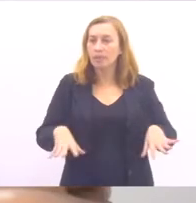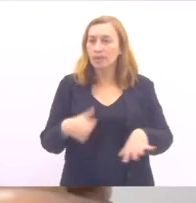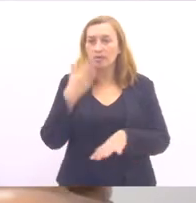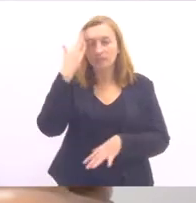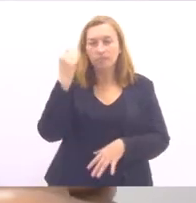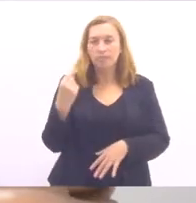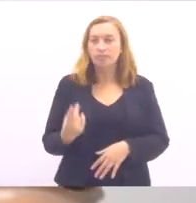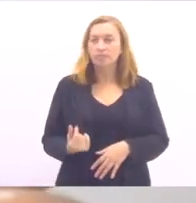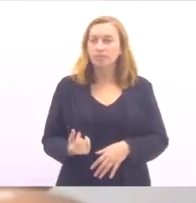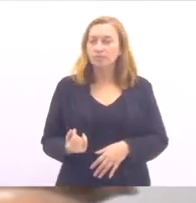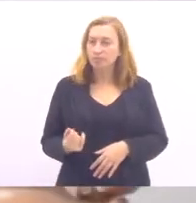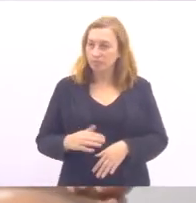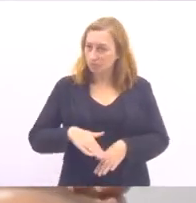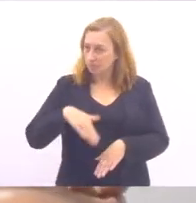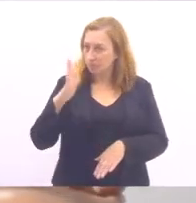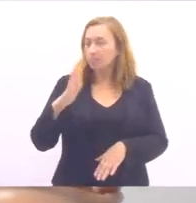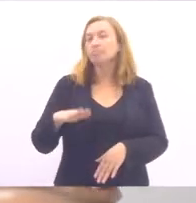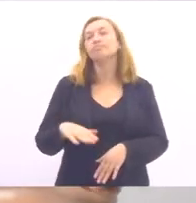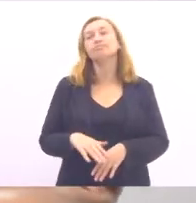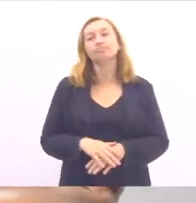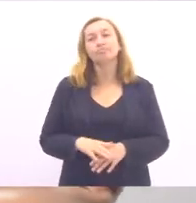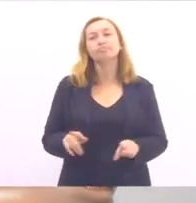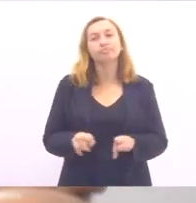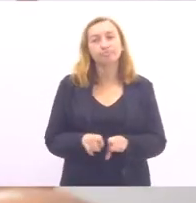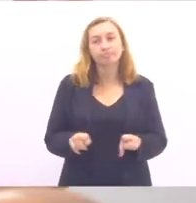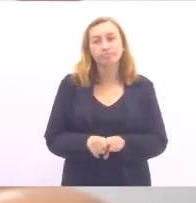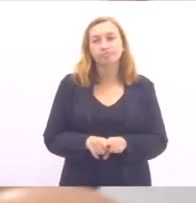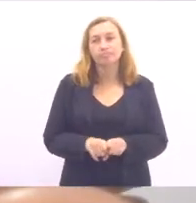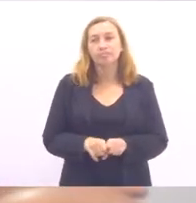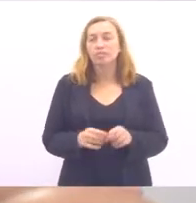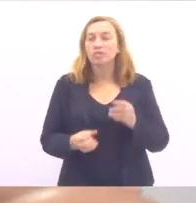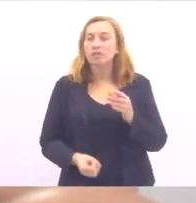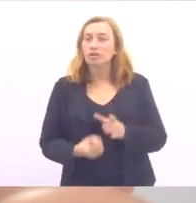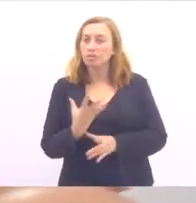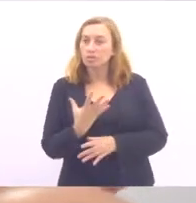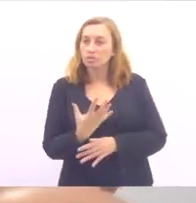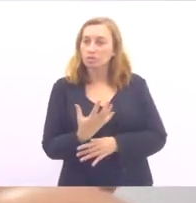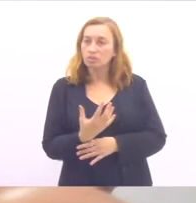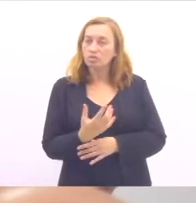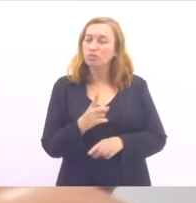que os valores subiram muito. Também a produção